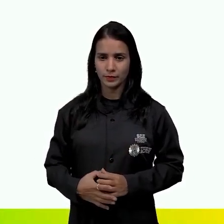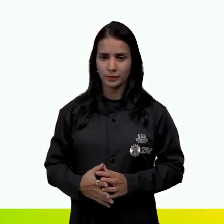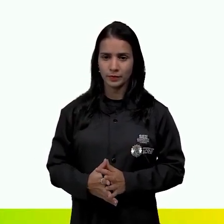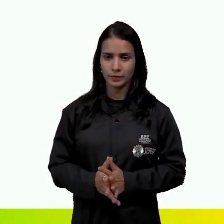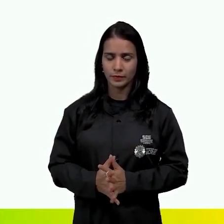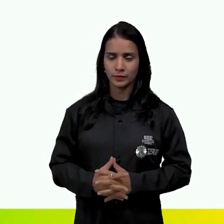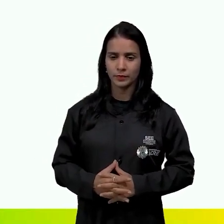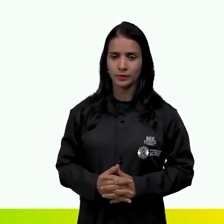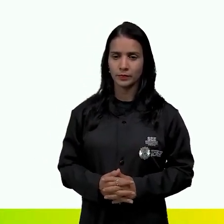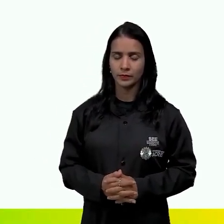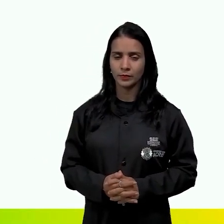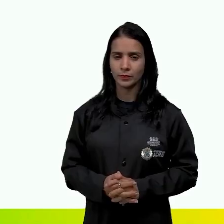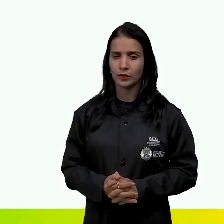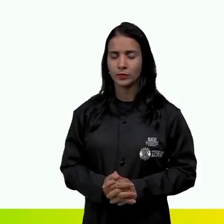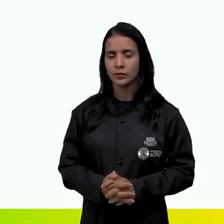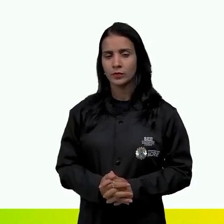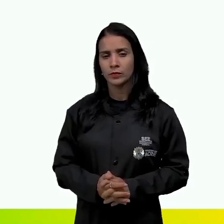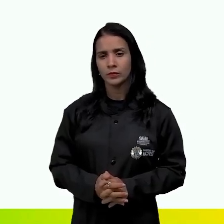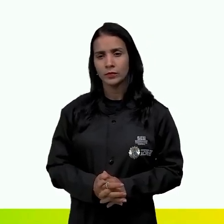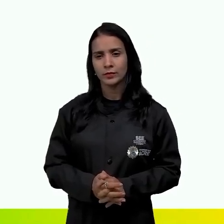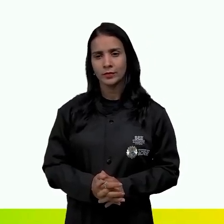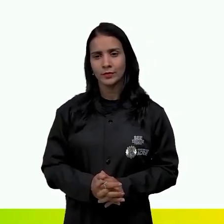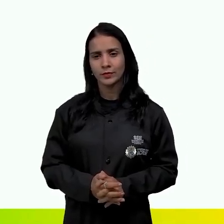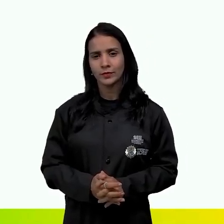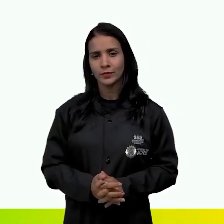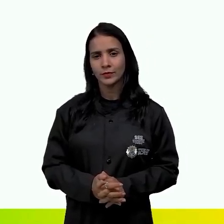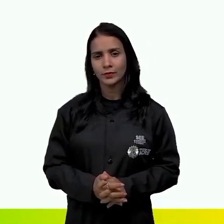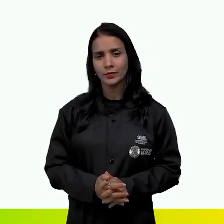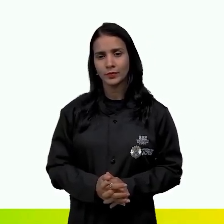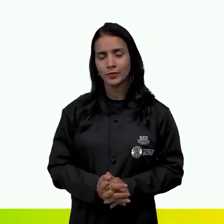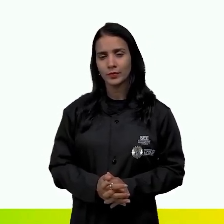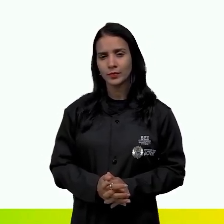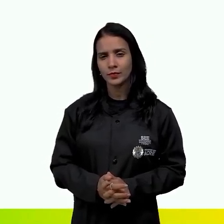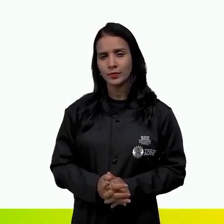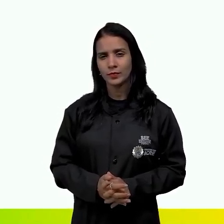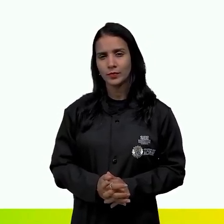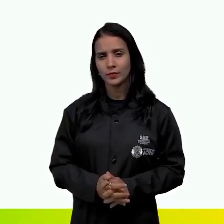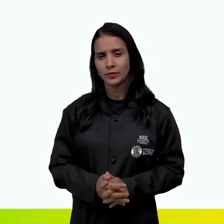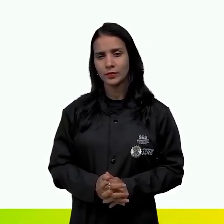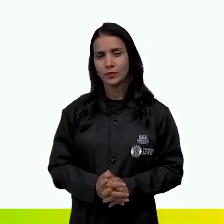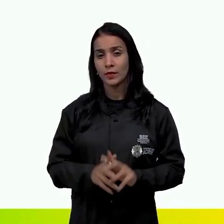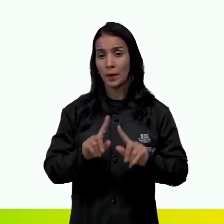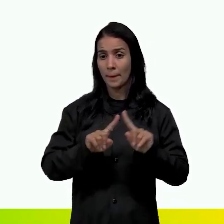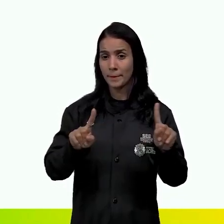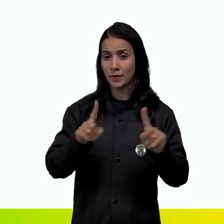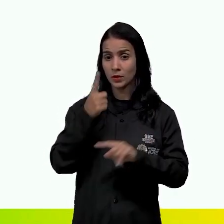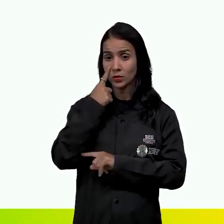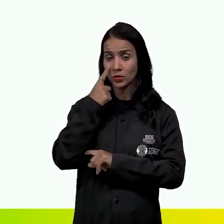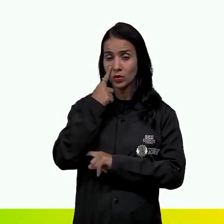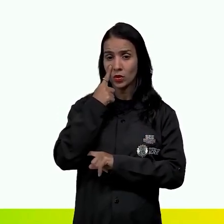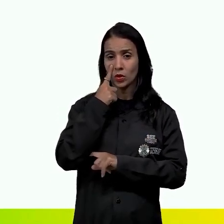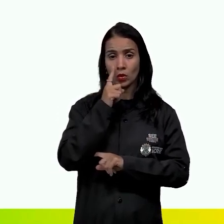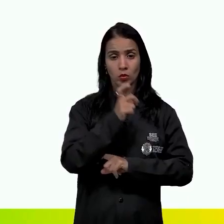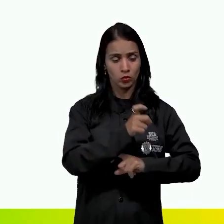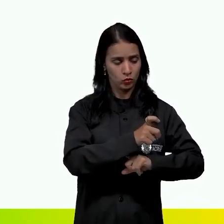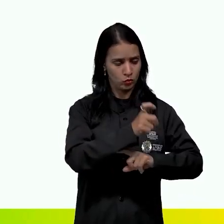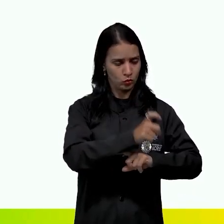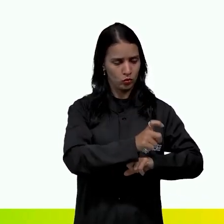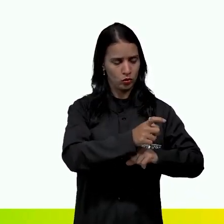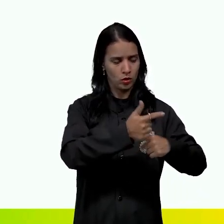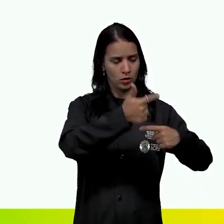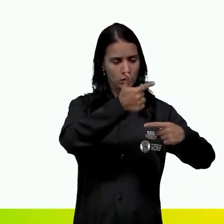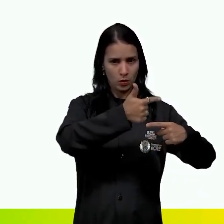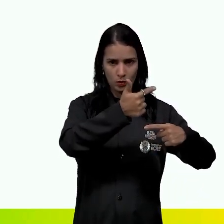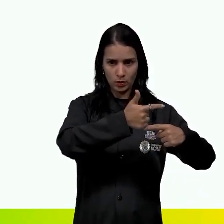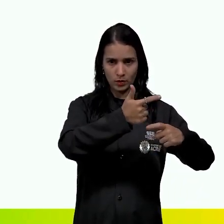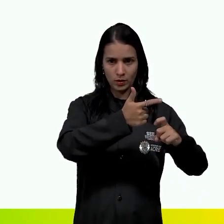Esse h, esse x ao quadrado, eu posso trocar pelo esse 0,36, que está aqui. Então, vou fazer essa